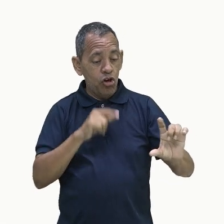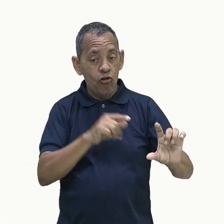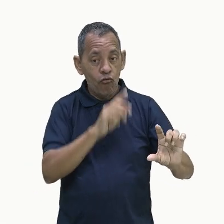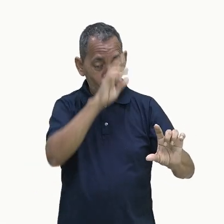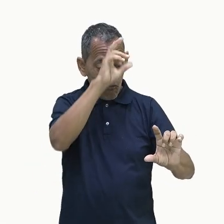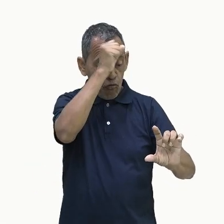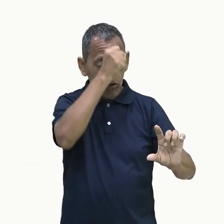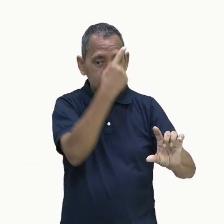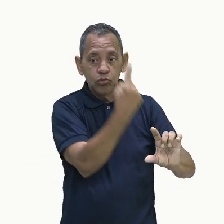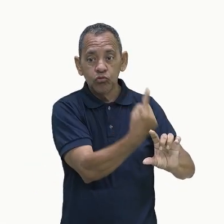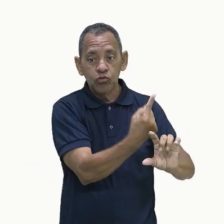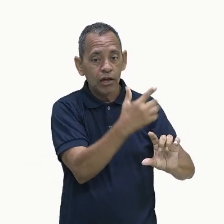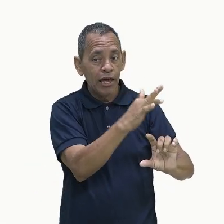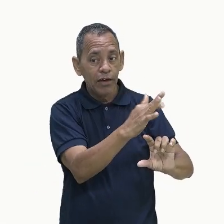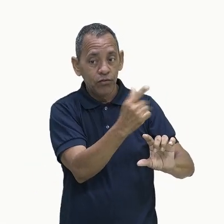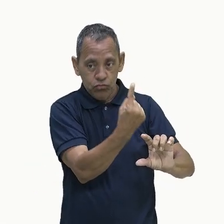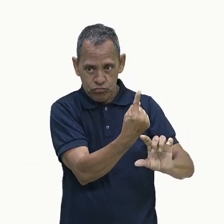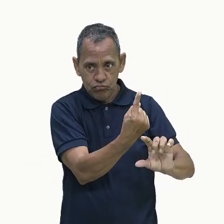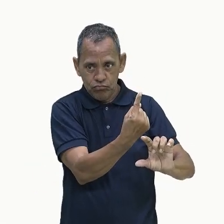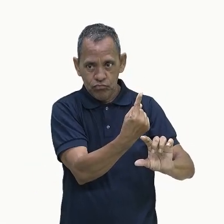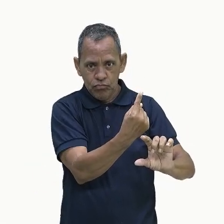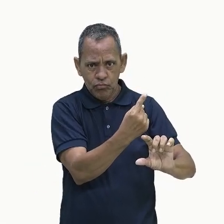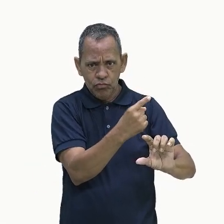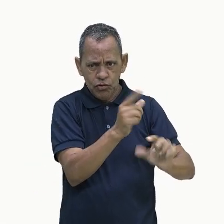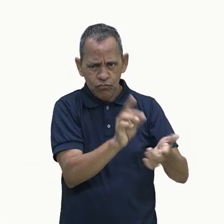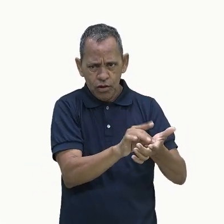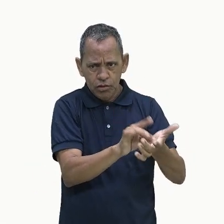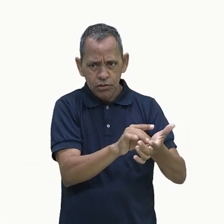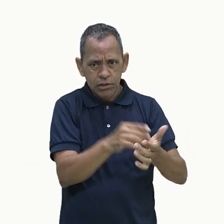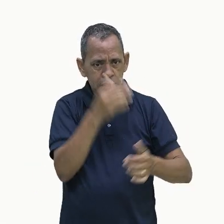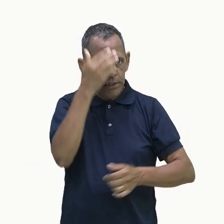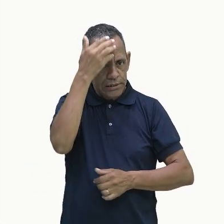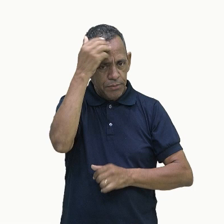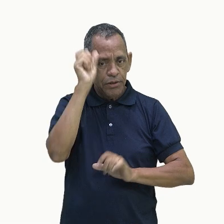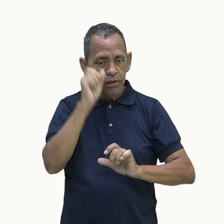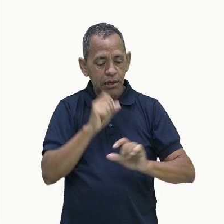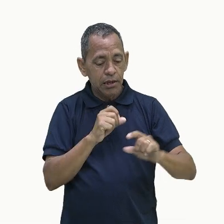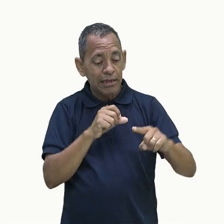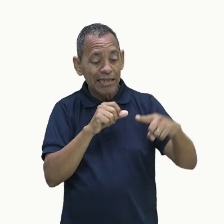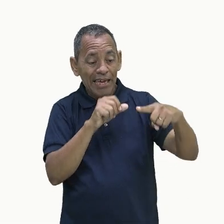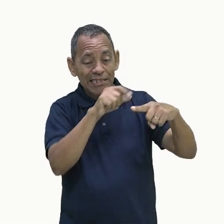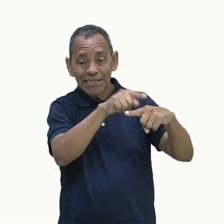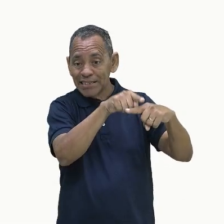1. Não é isto? Sabendo que a área